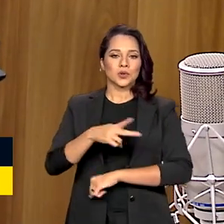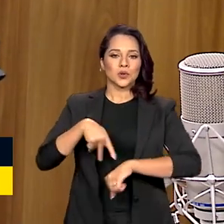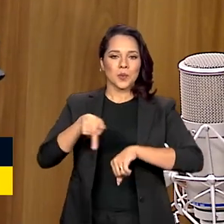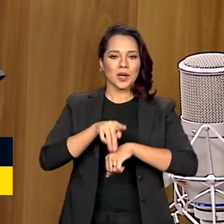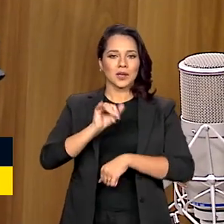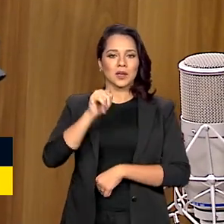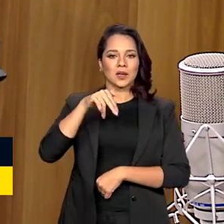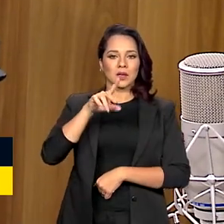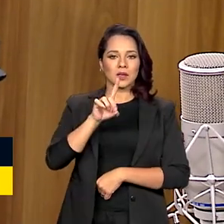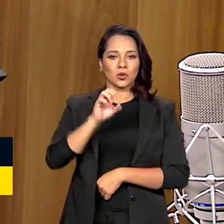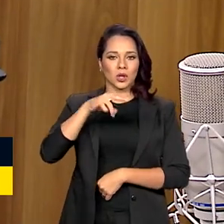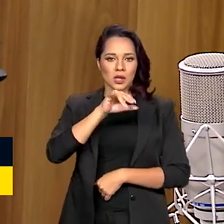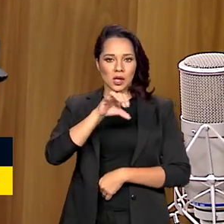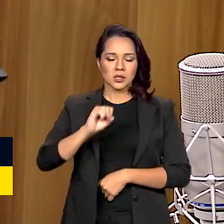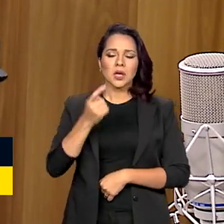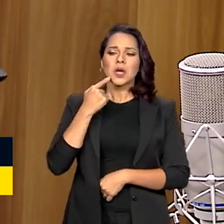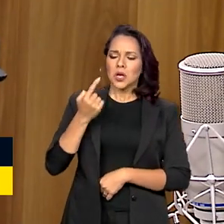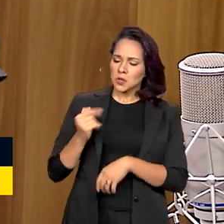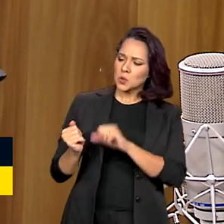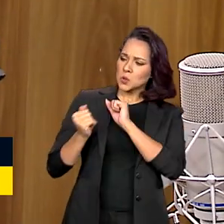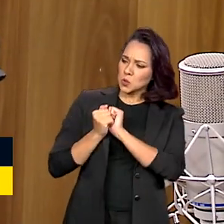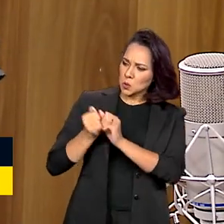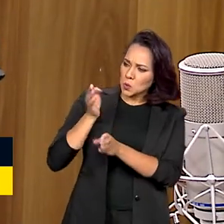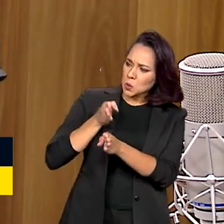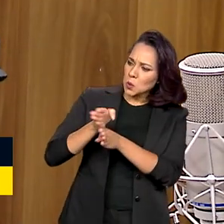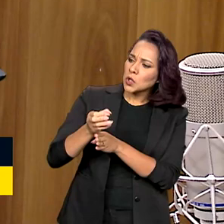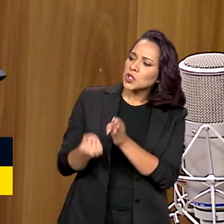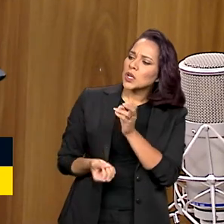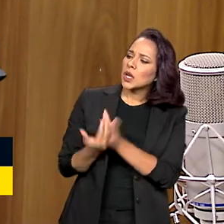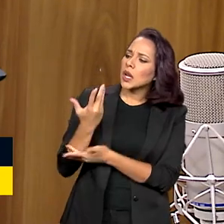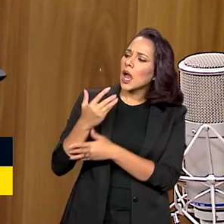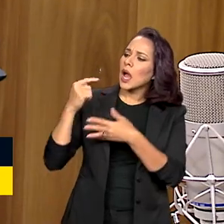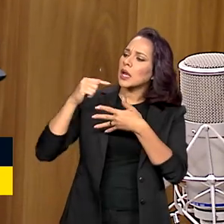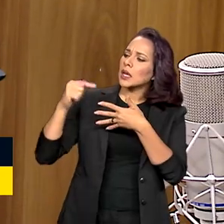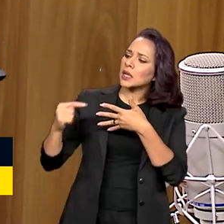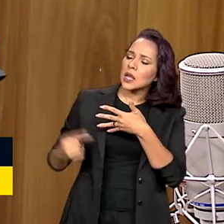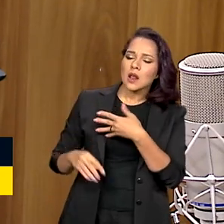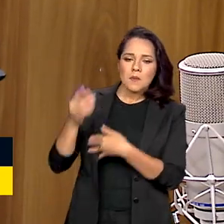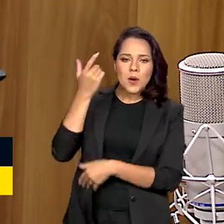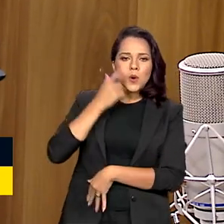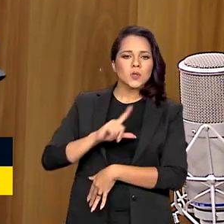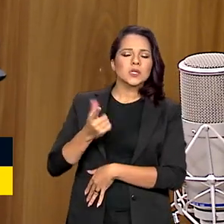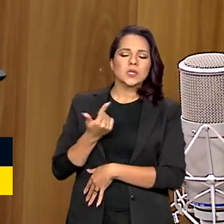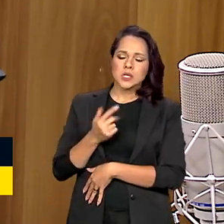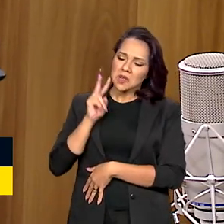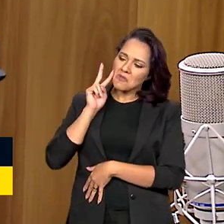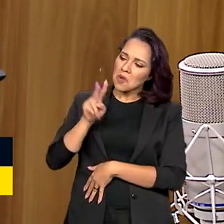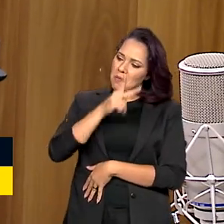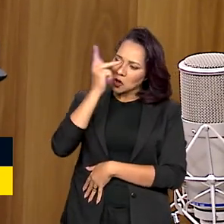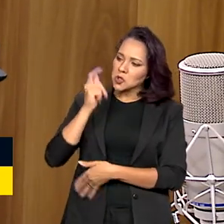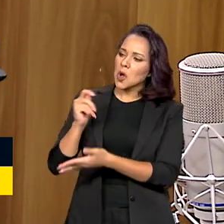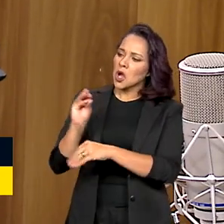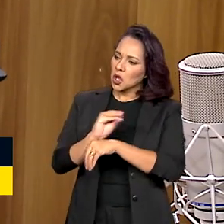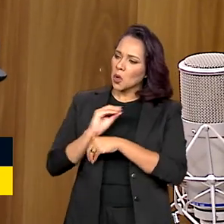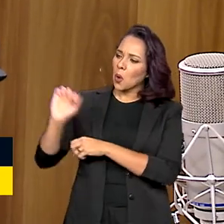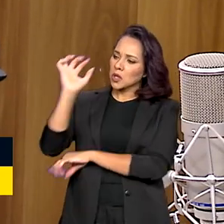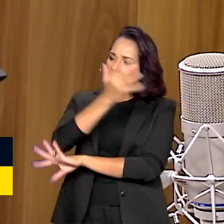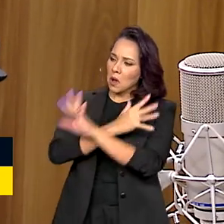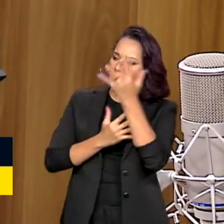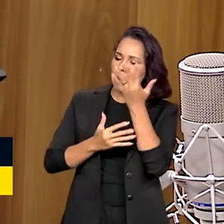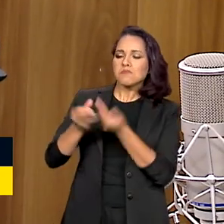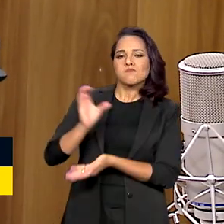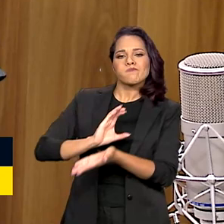ele propôs que a gente caminhasse nessa direção de criar critérios para a gente conseguir reconhecer e remunerar essas